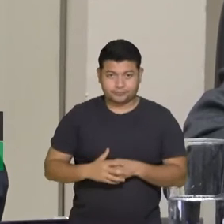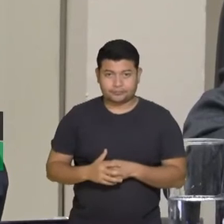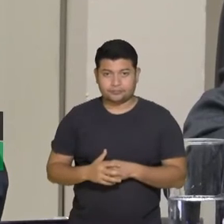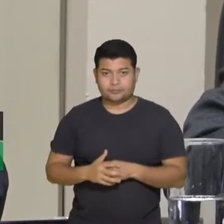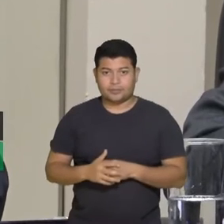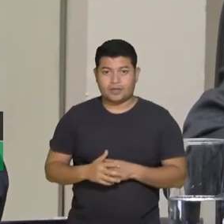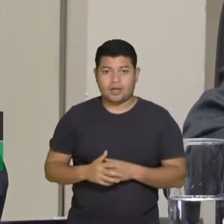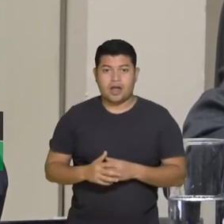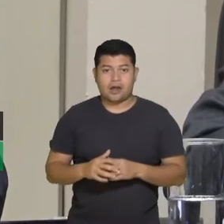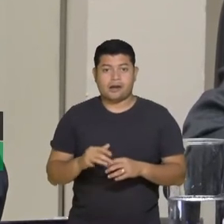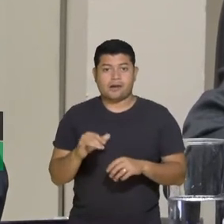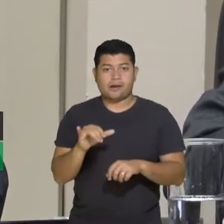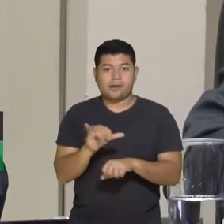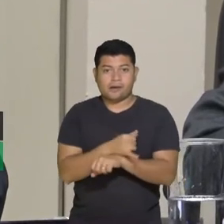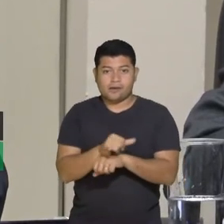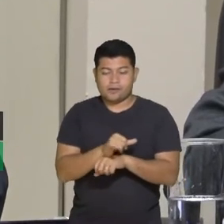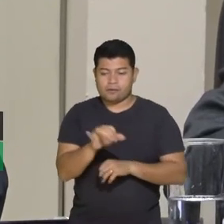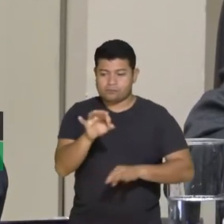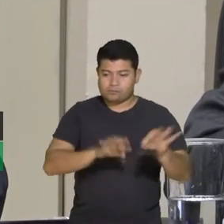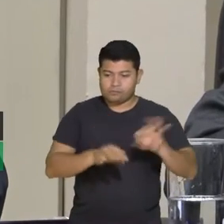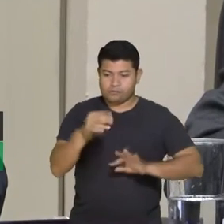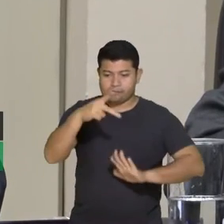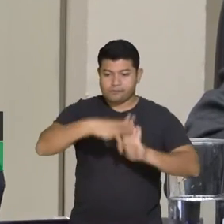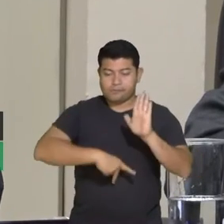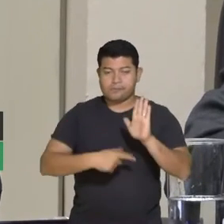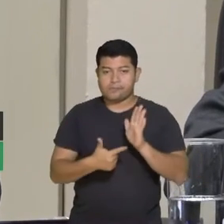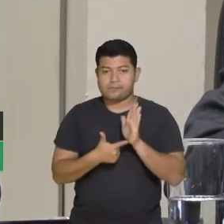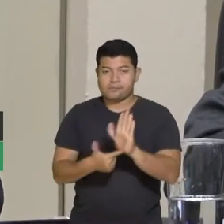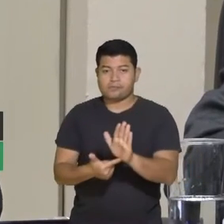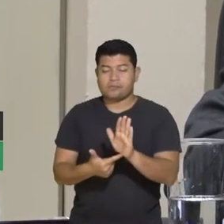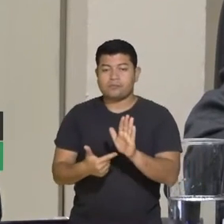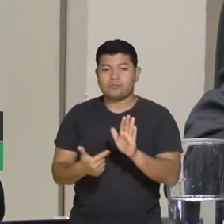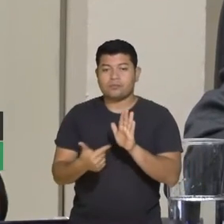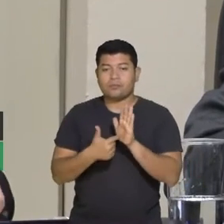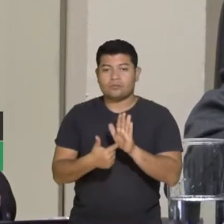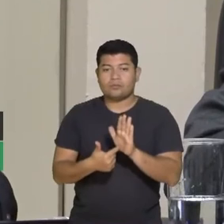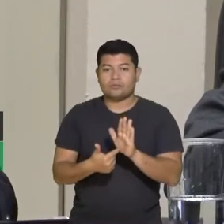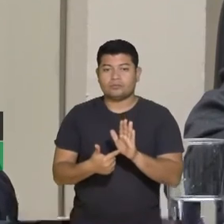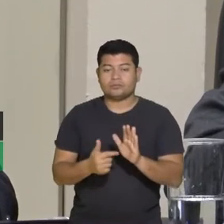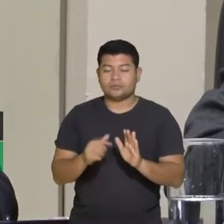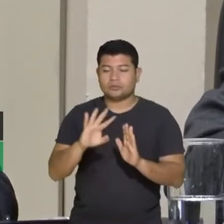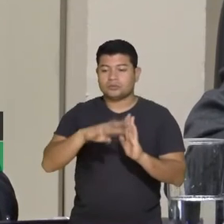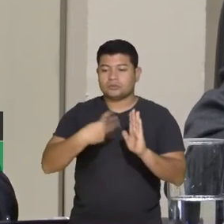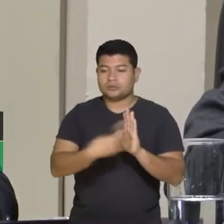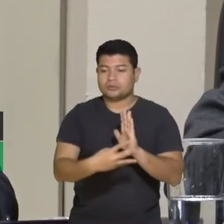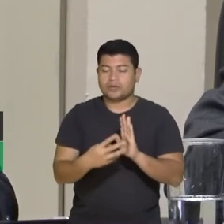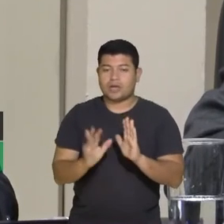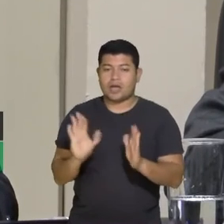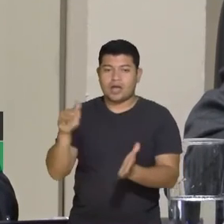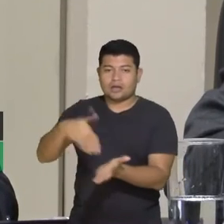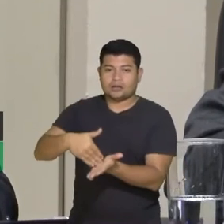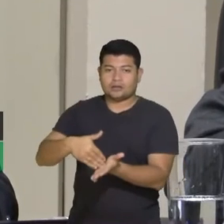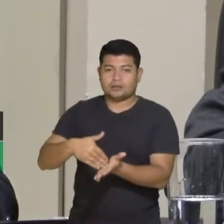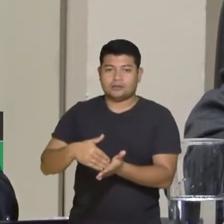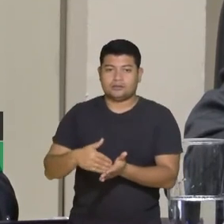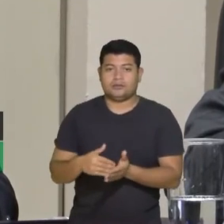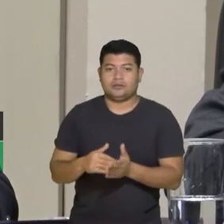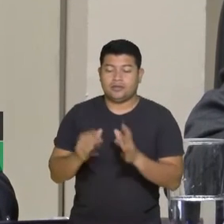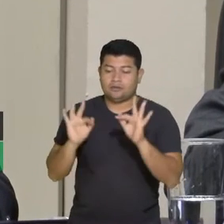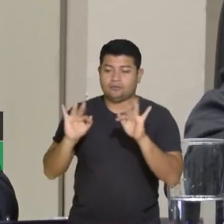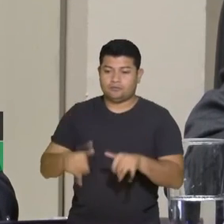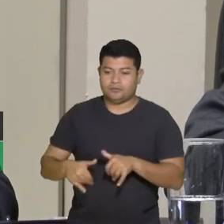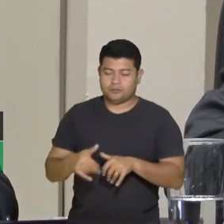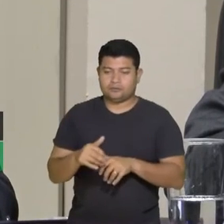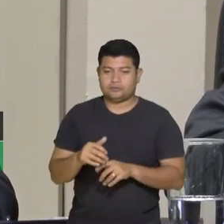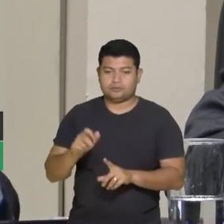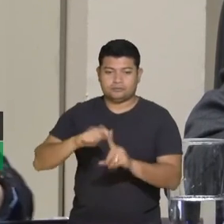equipe de super da Superintendência hospitalar nos mostra ele nosso cronograma que até até xingar a Grosso